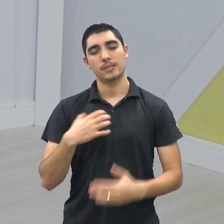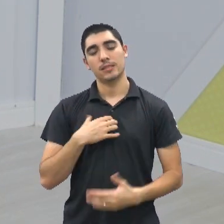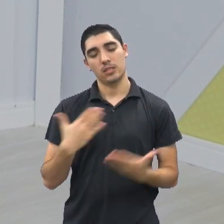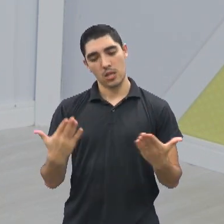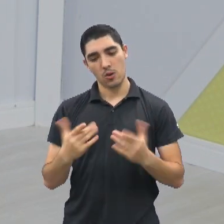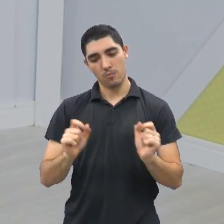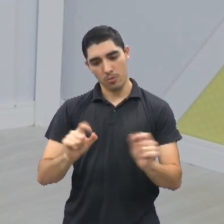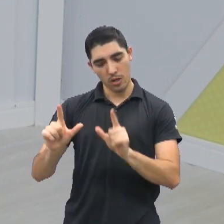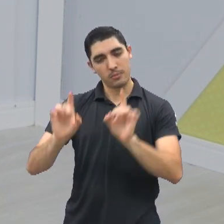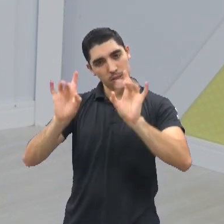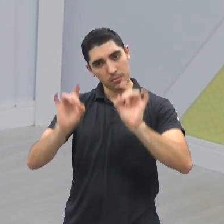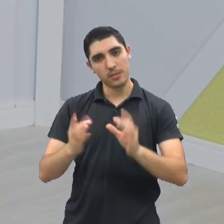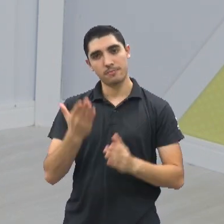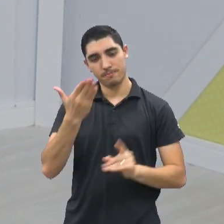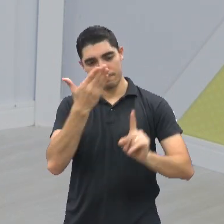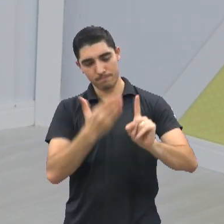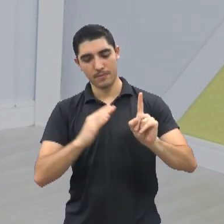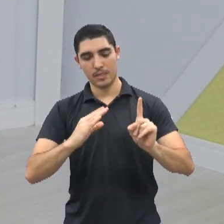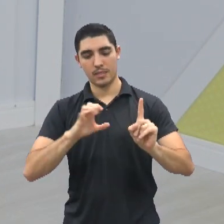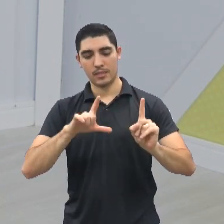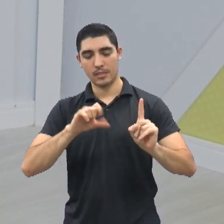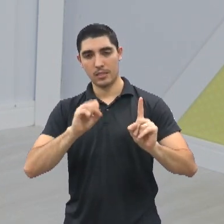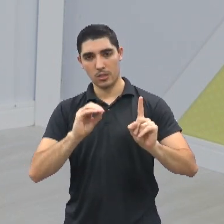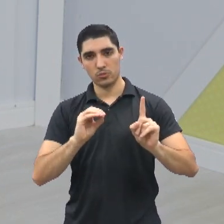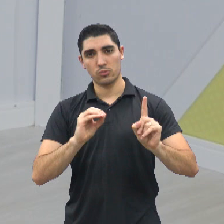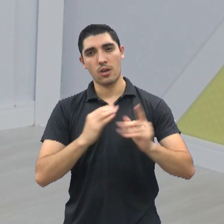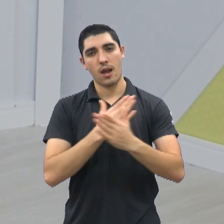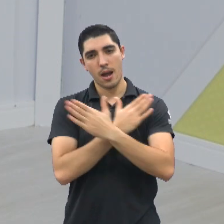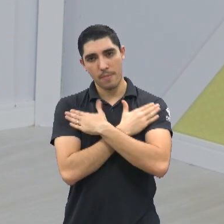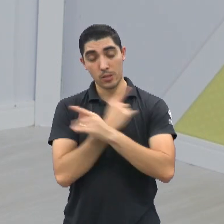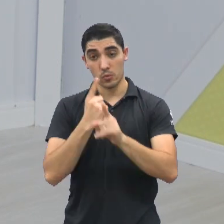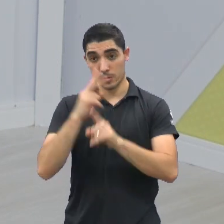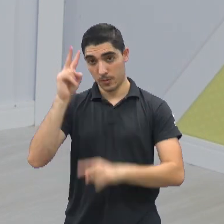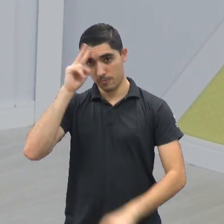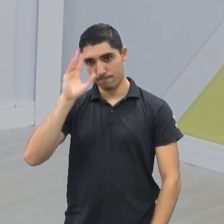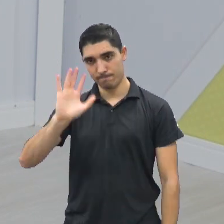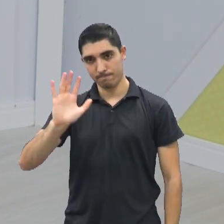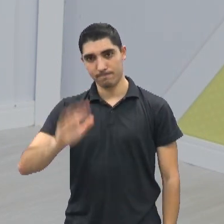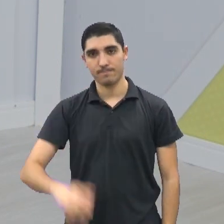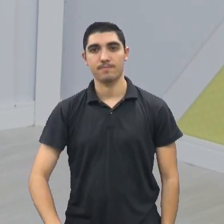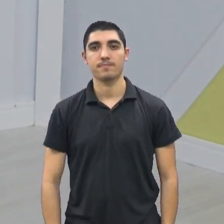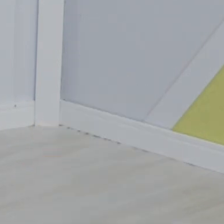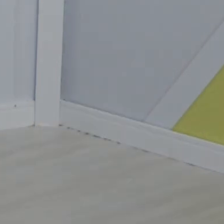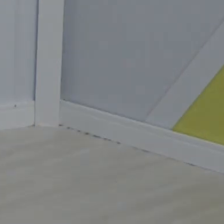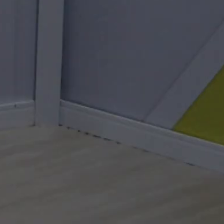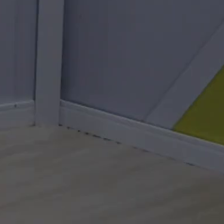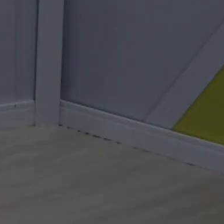dedic cado a você Celso Monteiro grande abraço até segunda tchau tchau